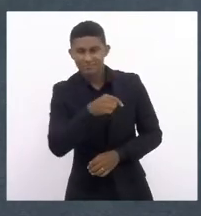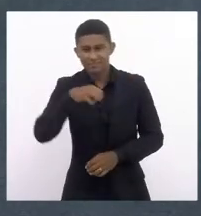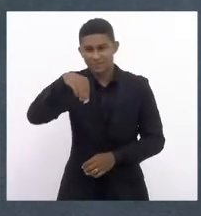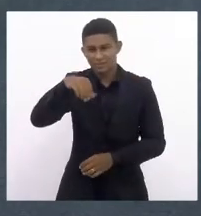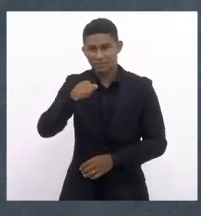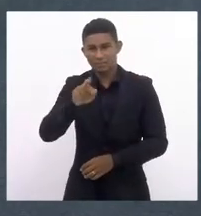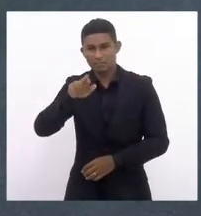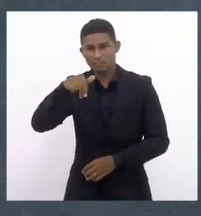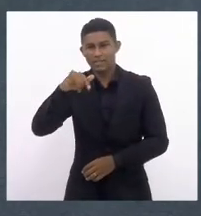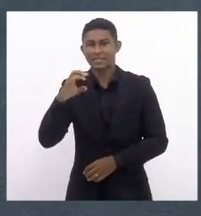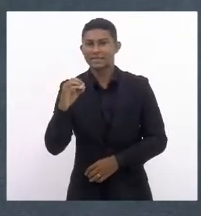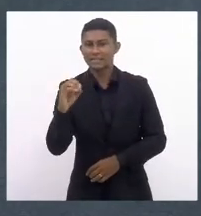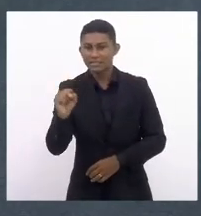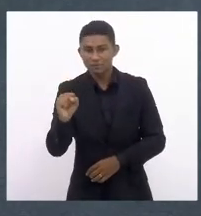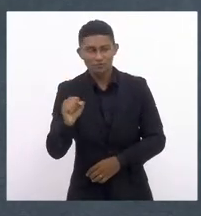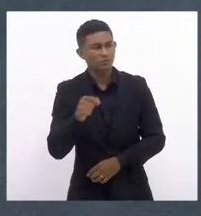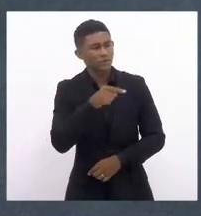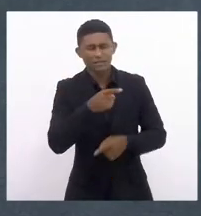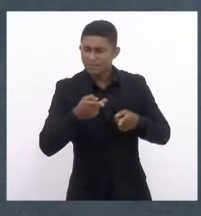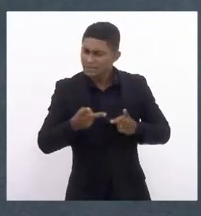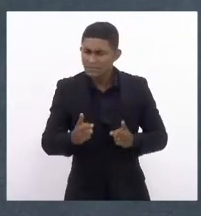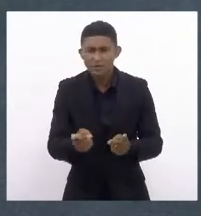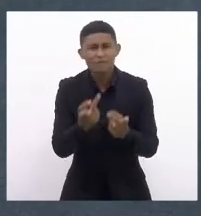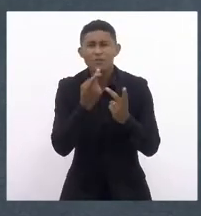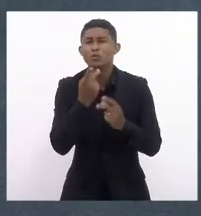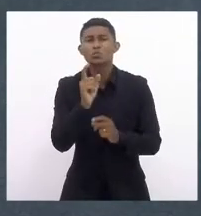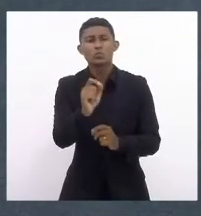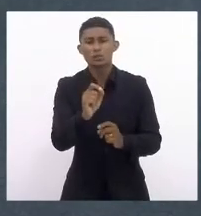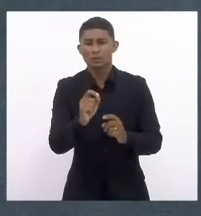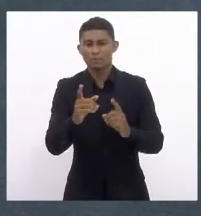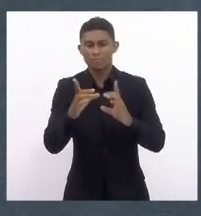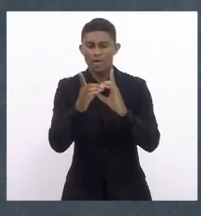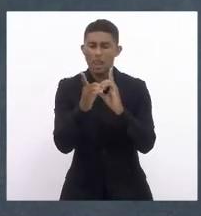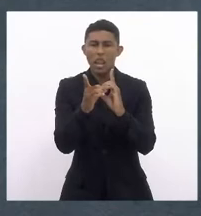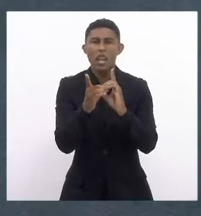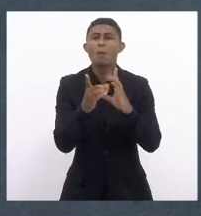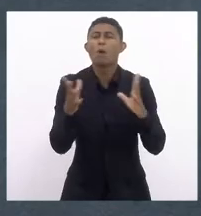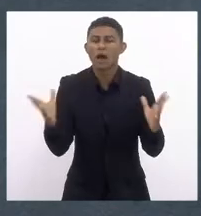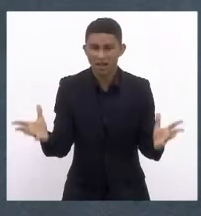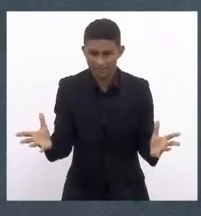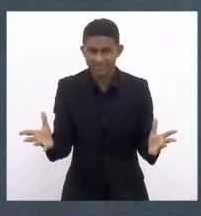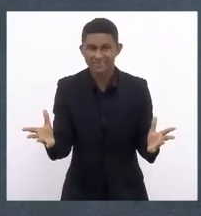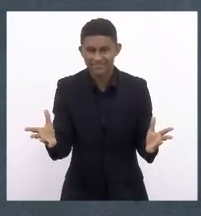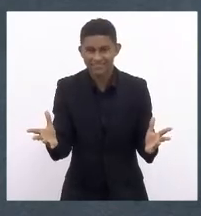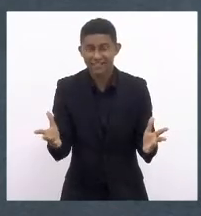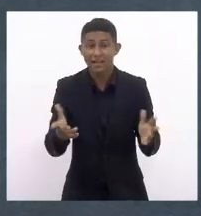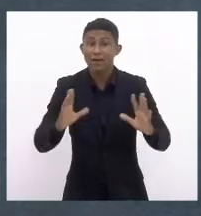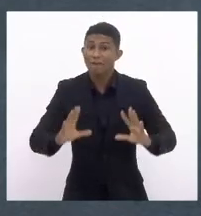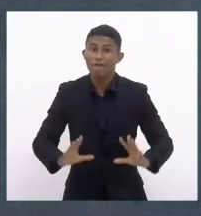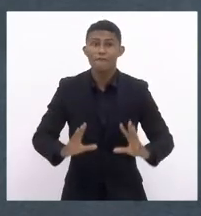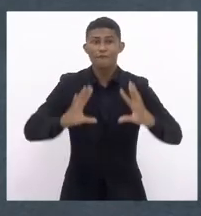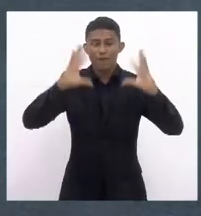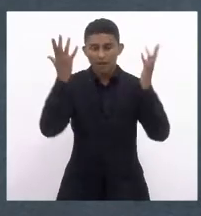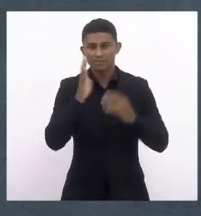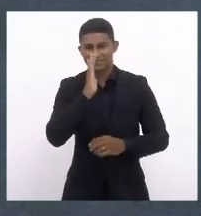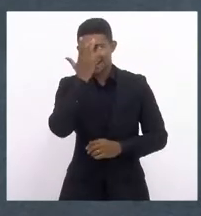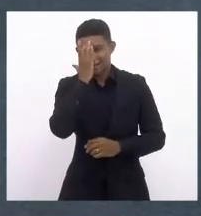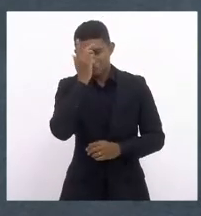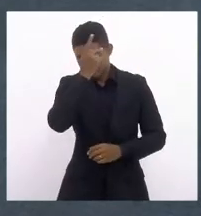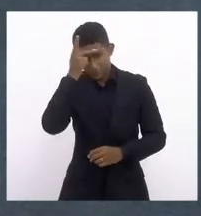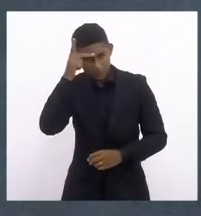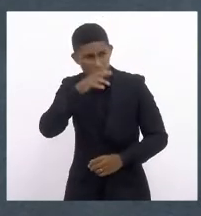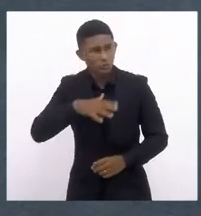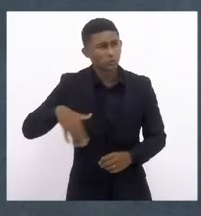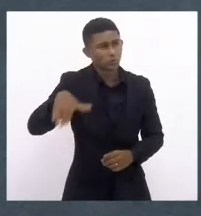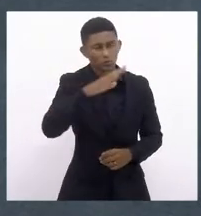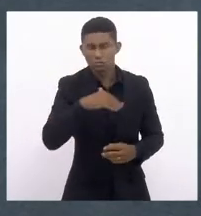Cruz sempre trouxe o debate da democratização também do acesso a essa festa que é tão popular, tão a cara do